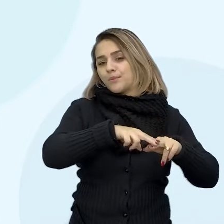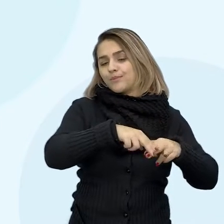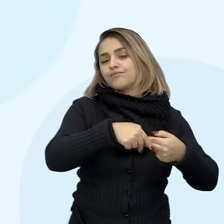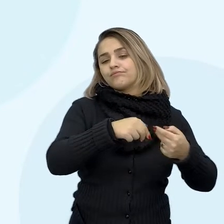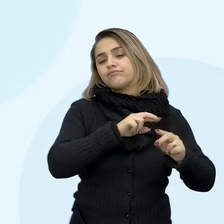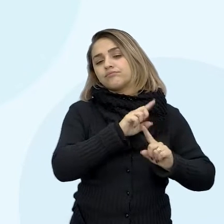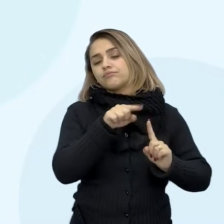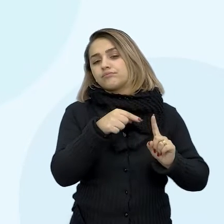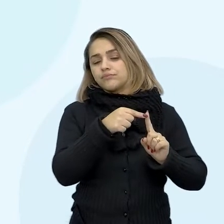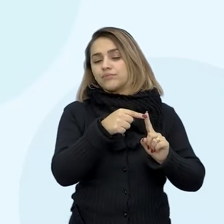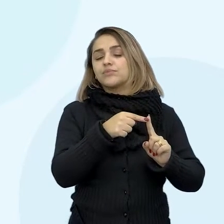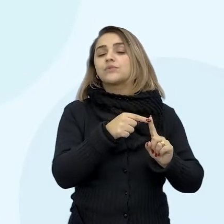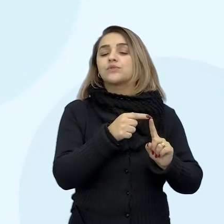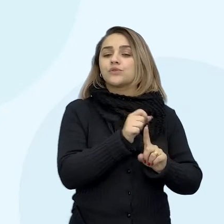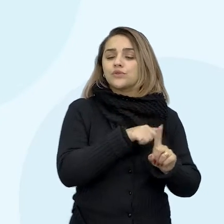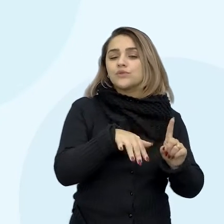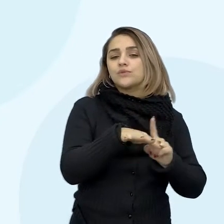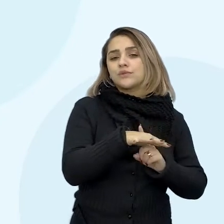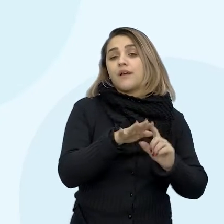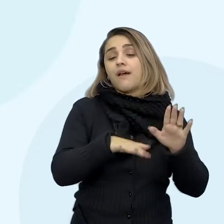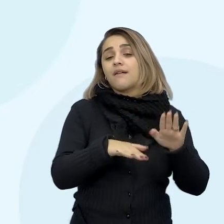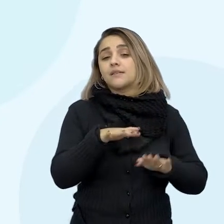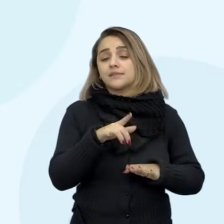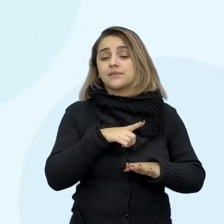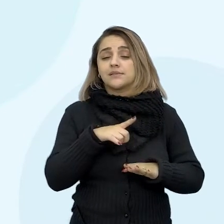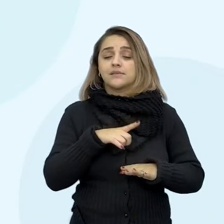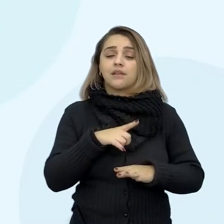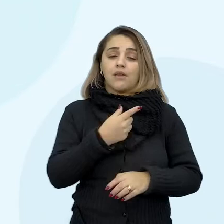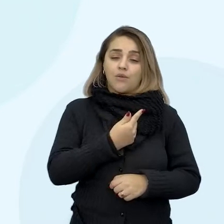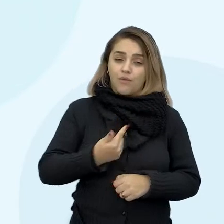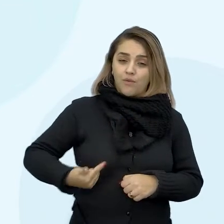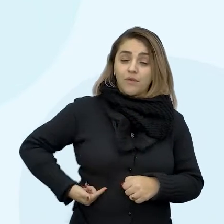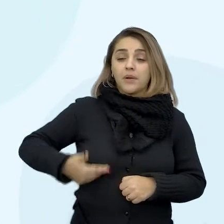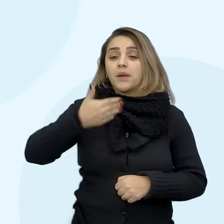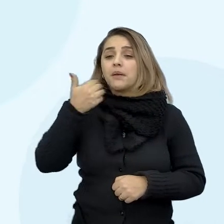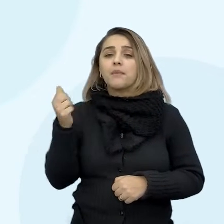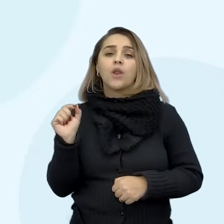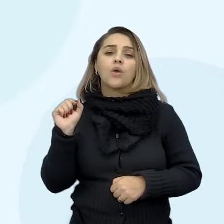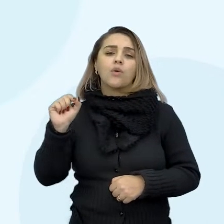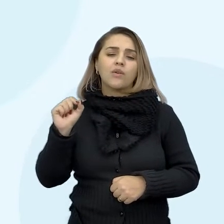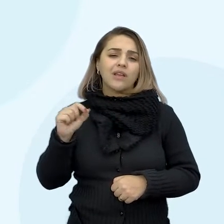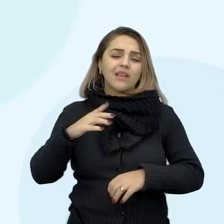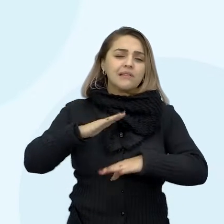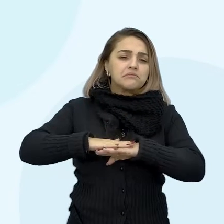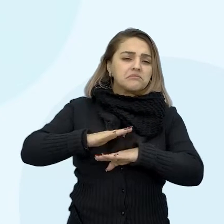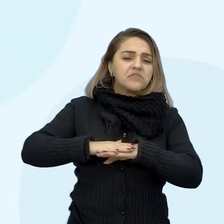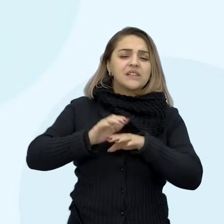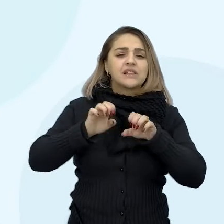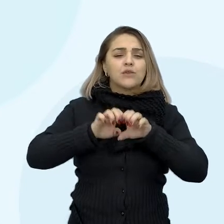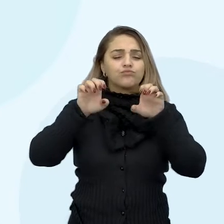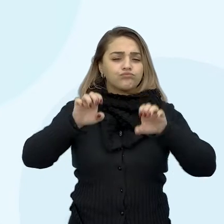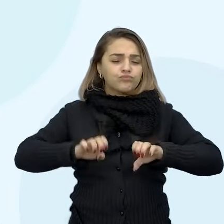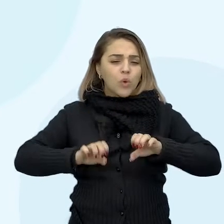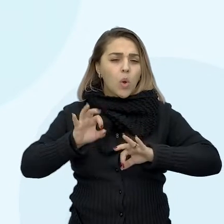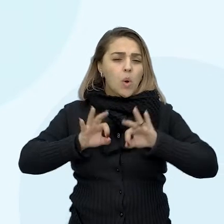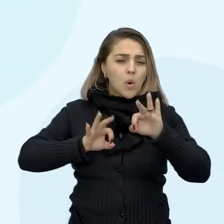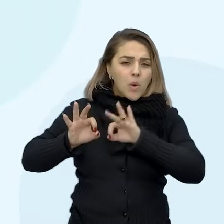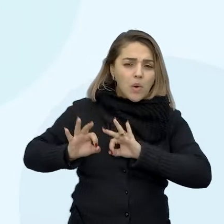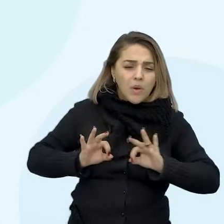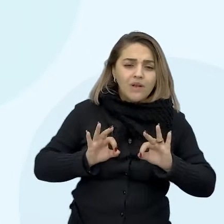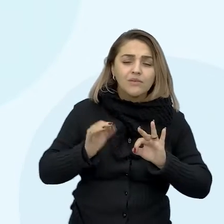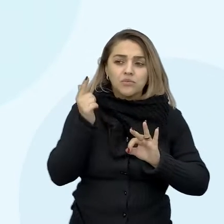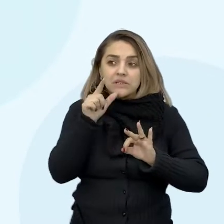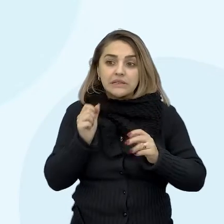fica muito mais eficaz, em vez de ele mover uma estrutura institucional caríssima para fazer